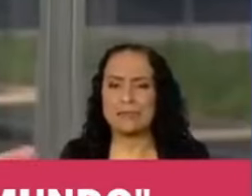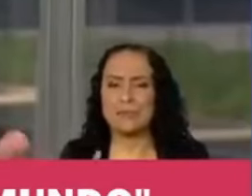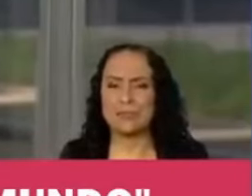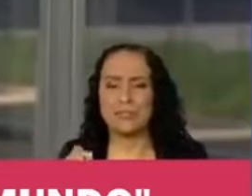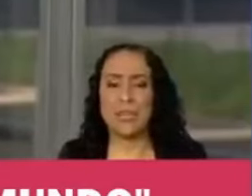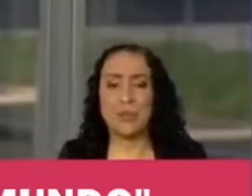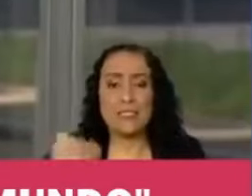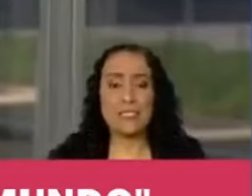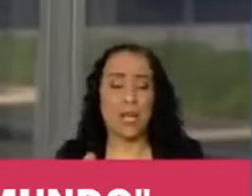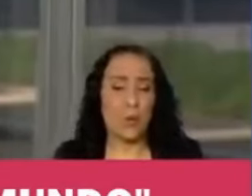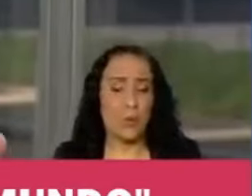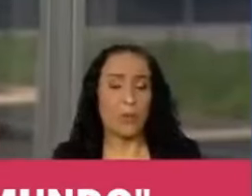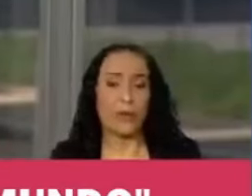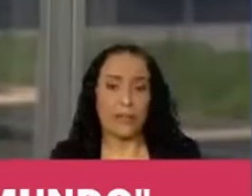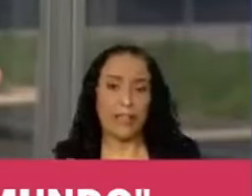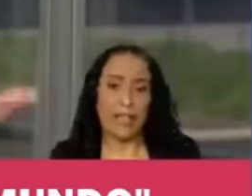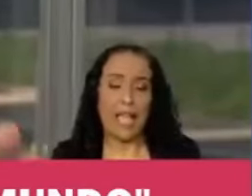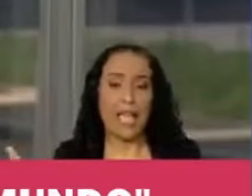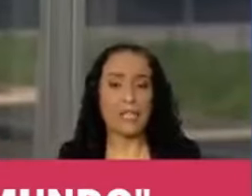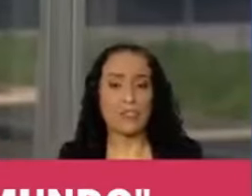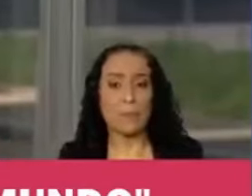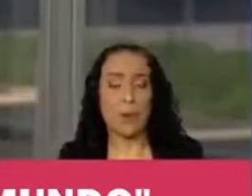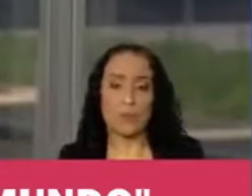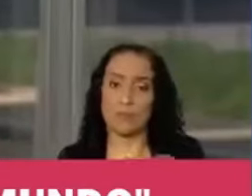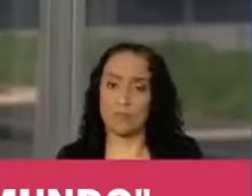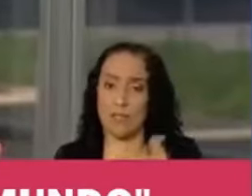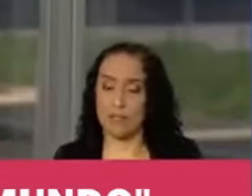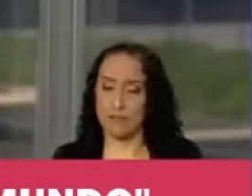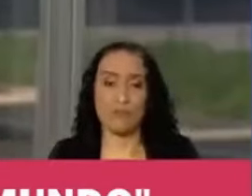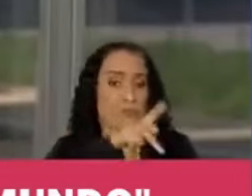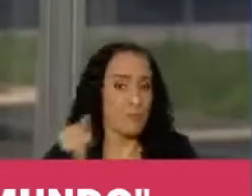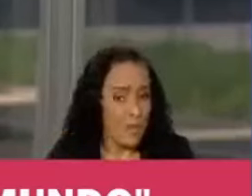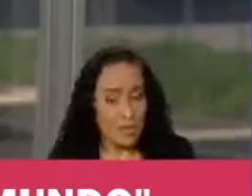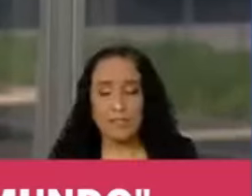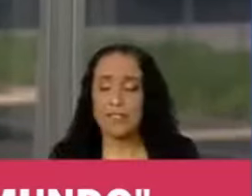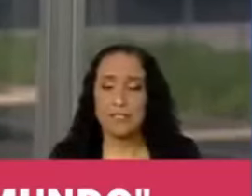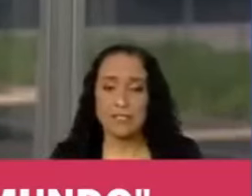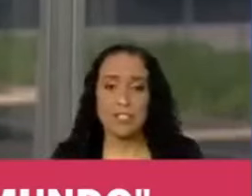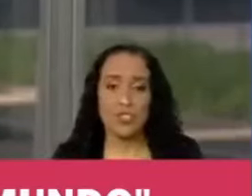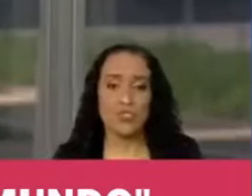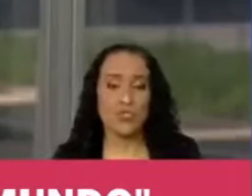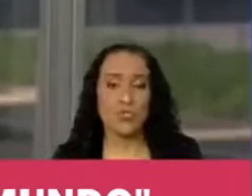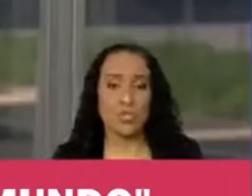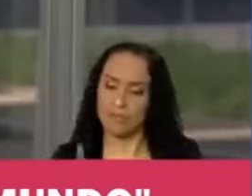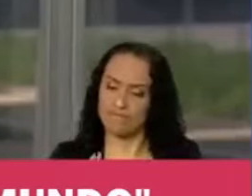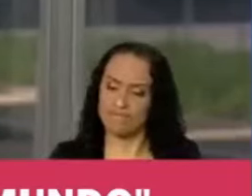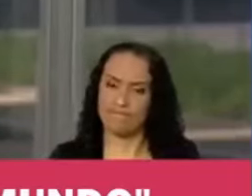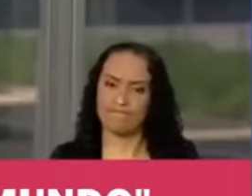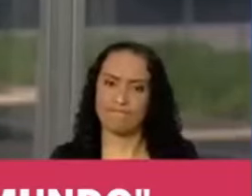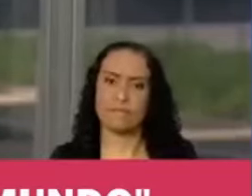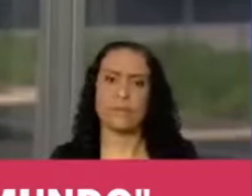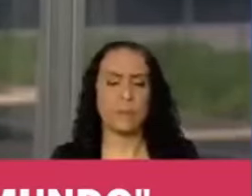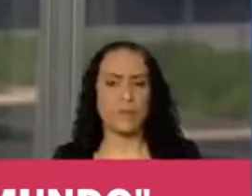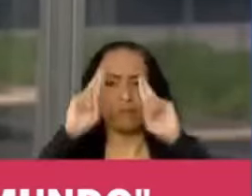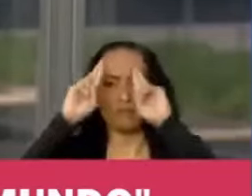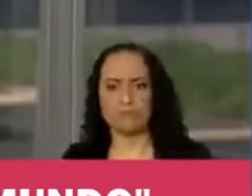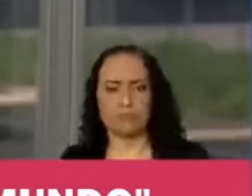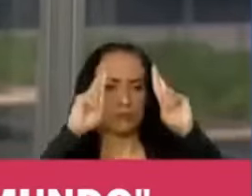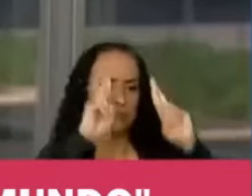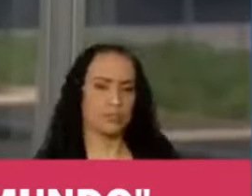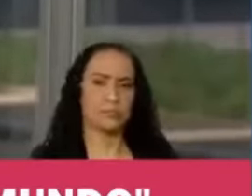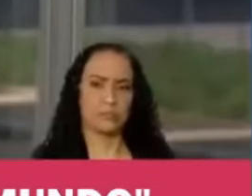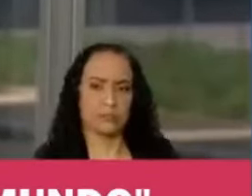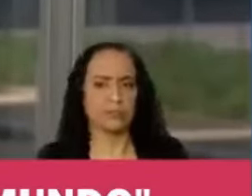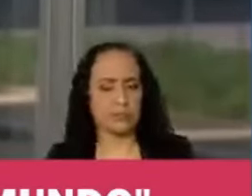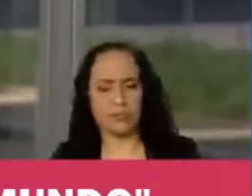naquilo que é o central, né? Que são relações de Estado, né? São relações institucionais que se mantêm e se respeitam e vai